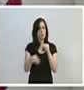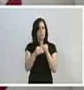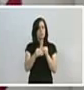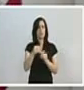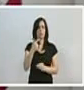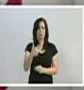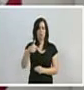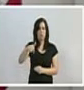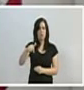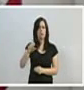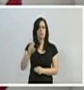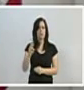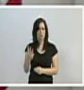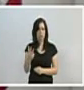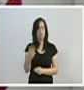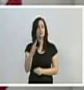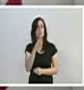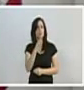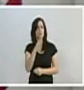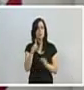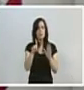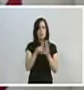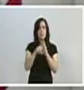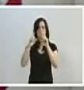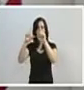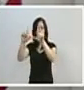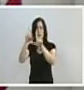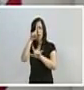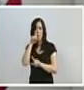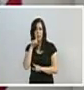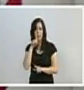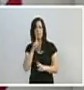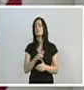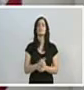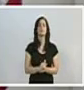273, conhecida como Lei das Placas Amarelas, vereador César Sim.